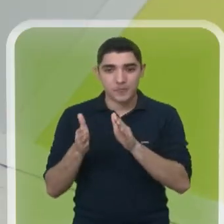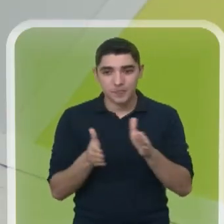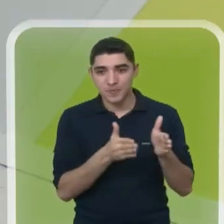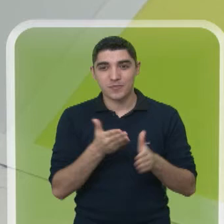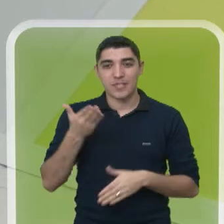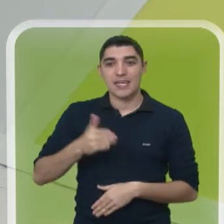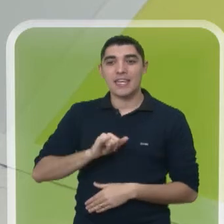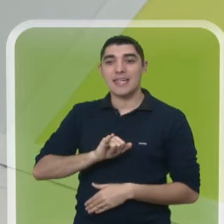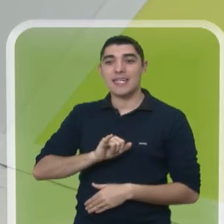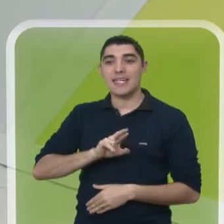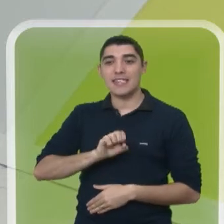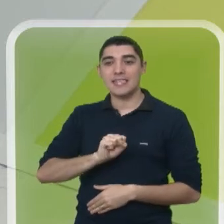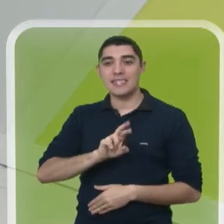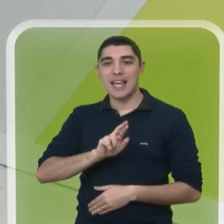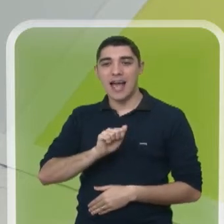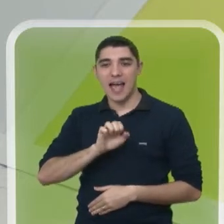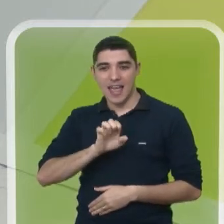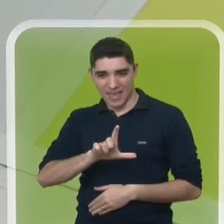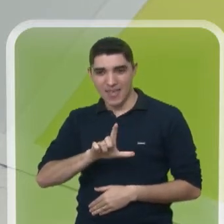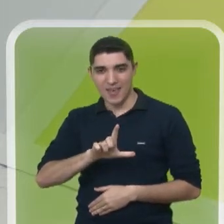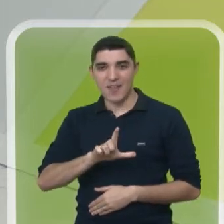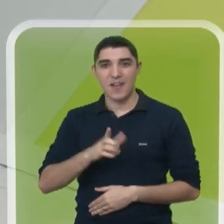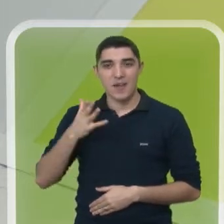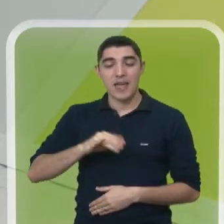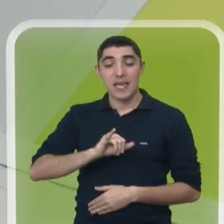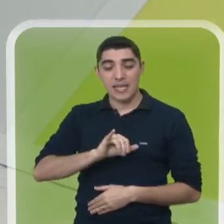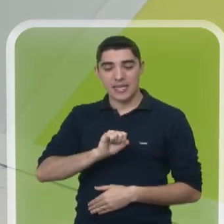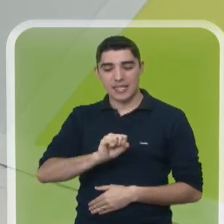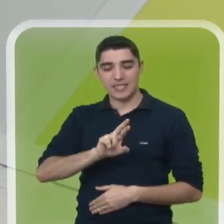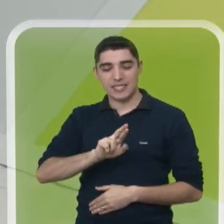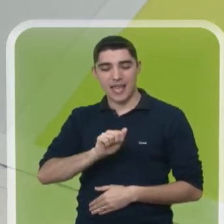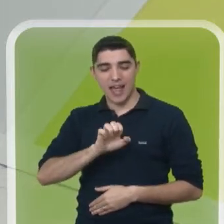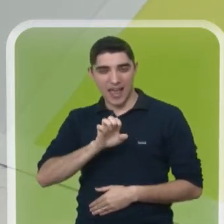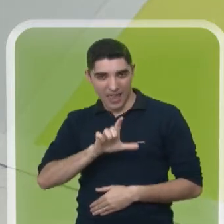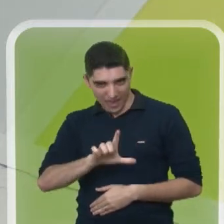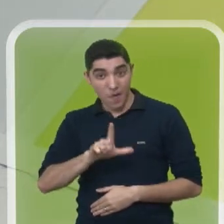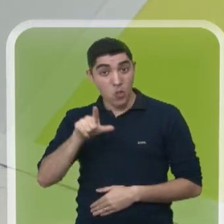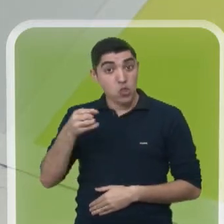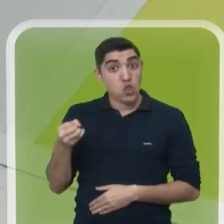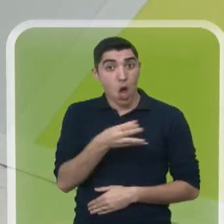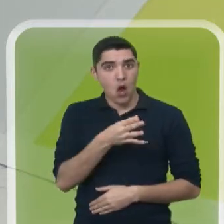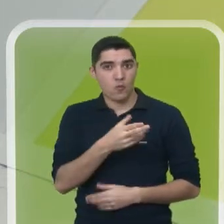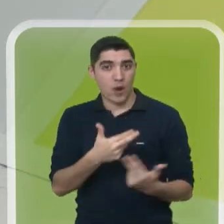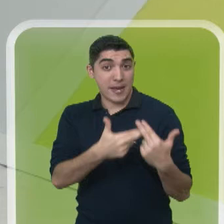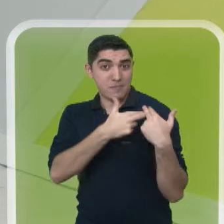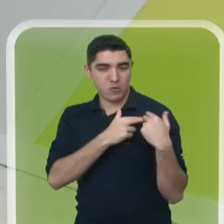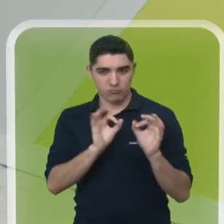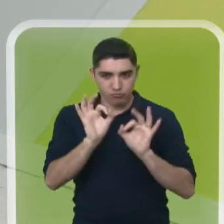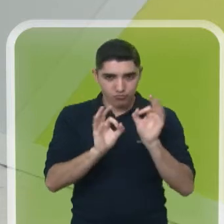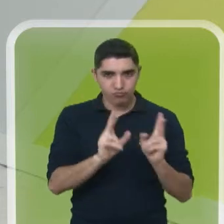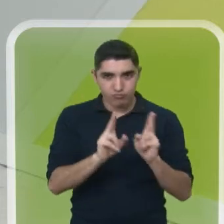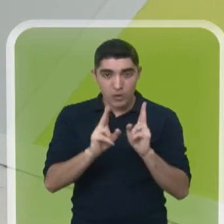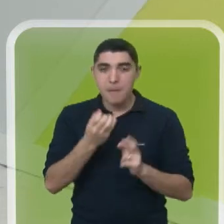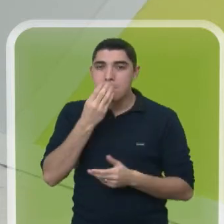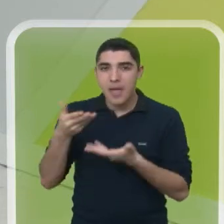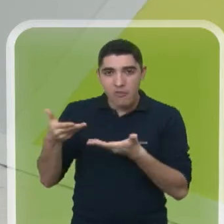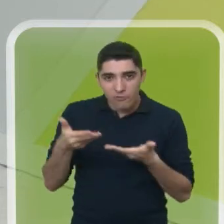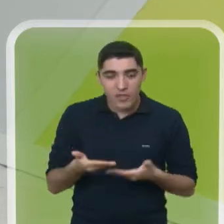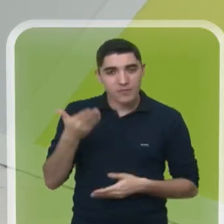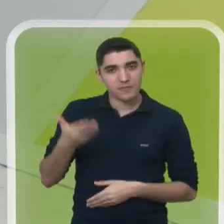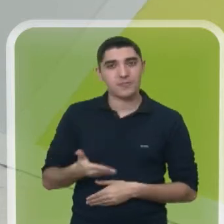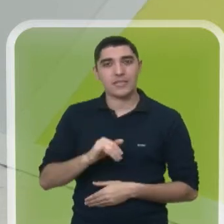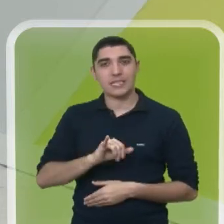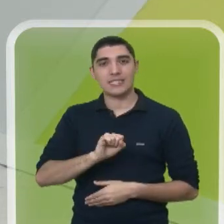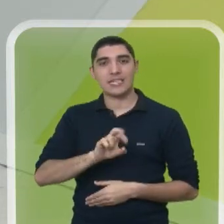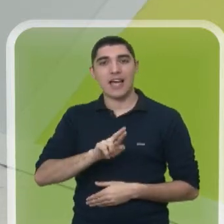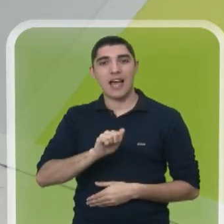Israel Podes. E Podes, é claro que Podes. O nosso Israel Podes, agora o nosso novo editor do programa de esporte. Seja bem-vindo, nosso querido Israel. E um